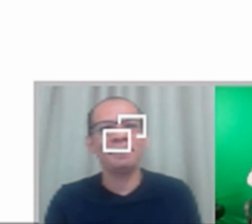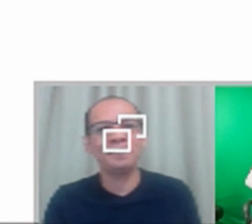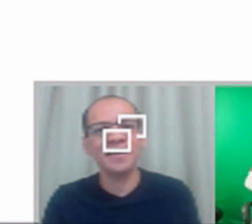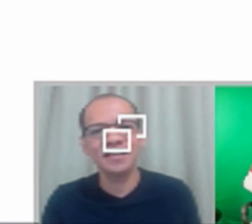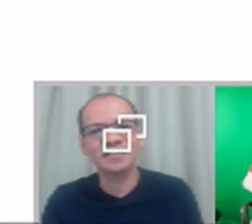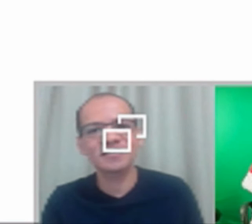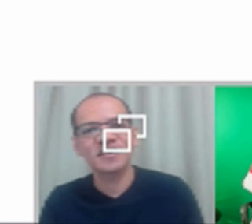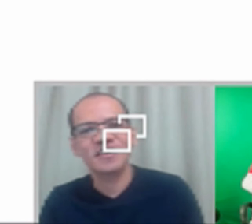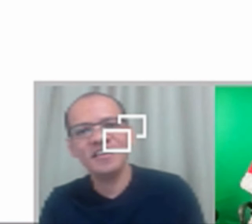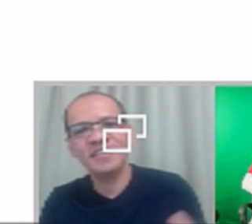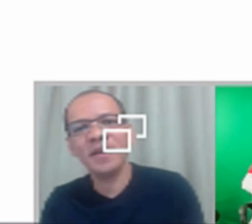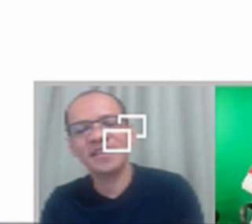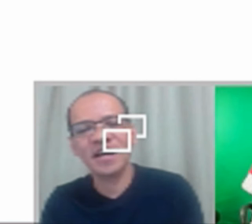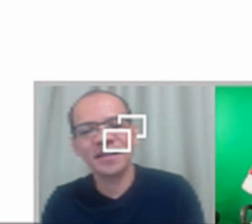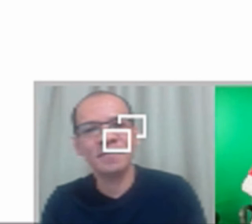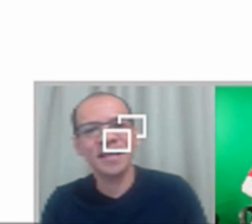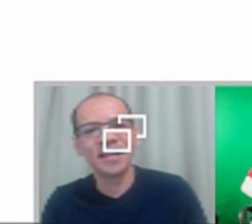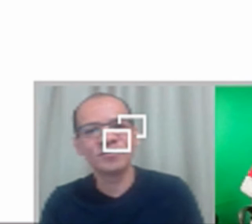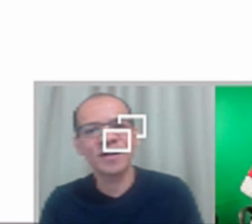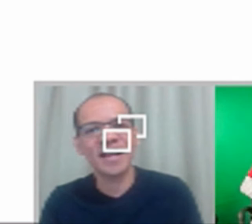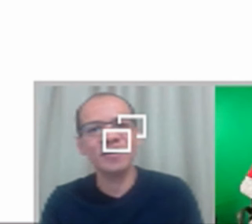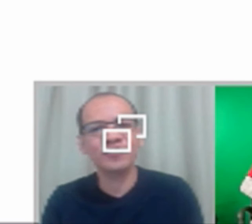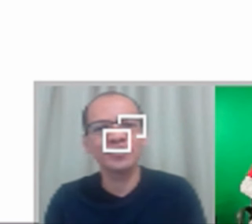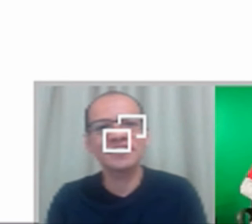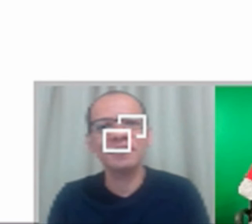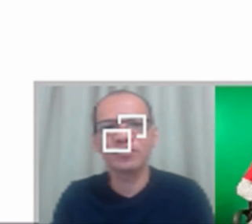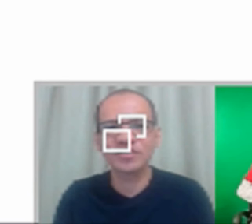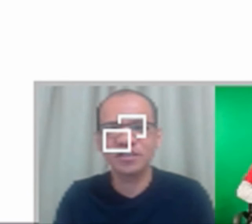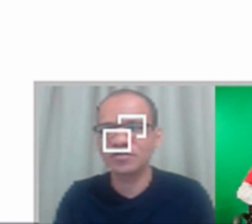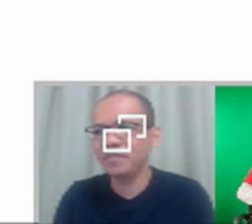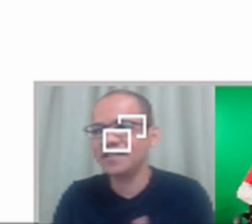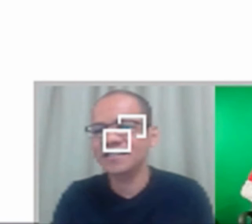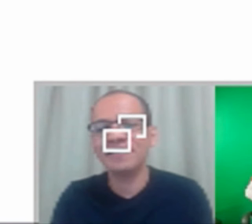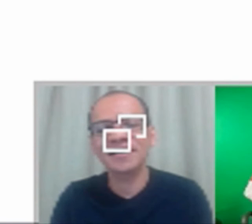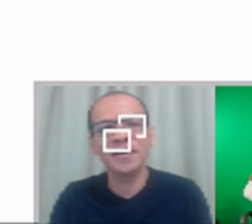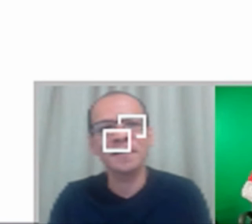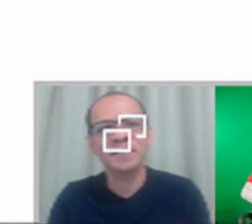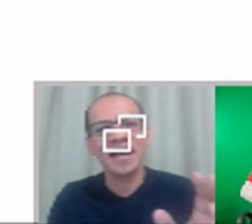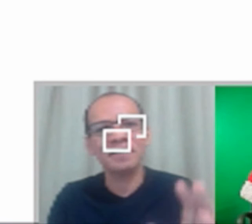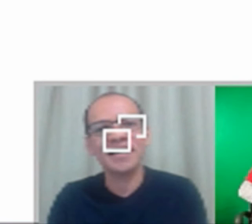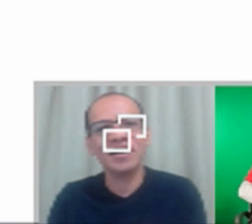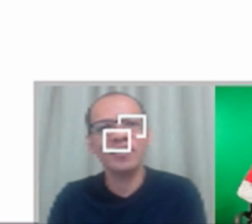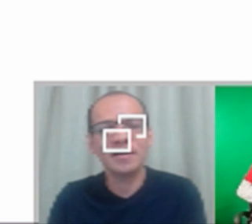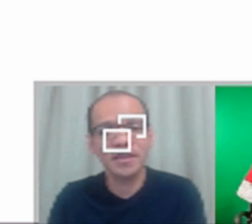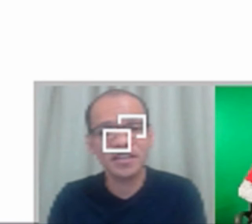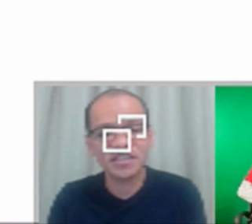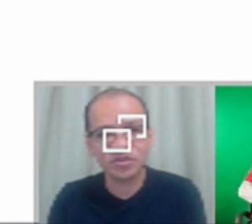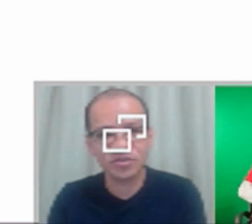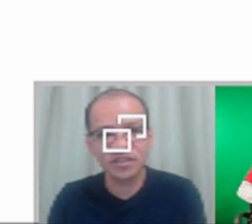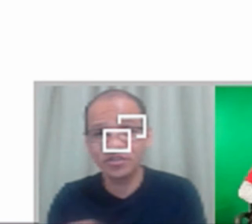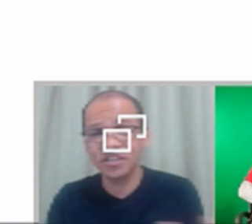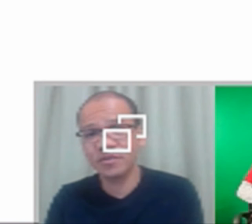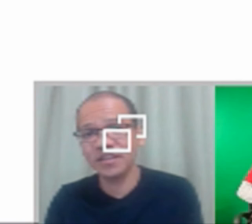do que apenas interpretar uma tabela, um gráfico e saber conceitos. Ele precisava também aplicar